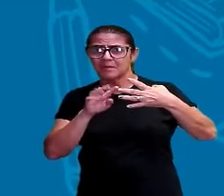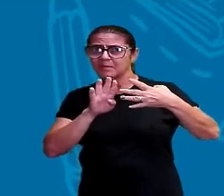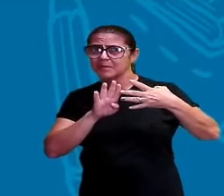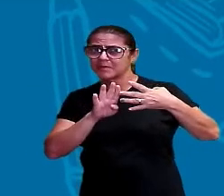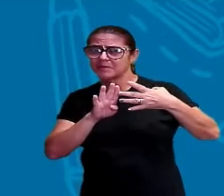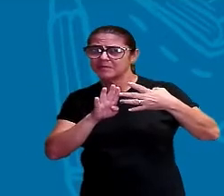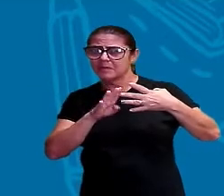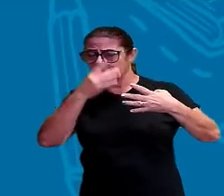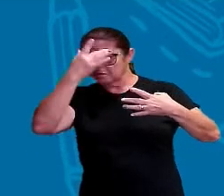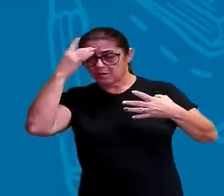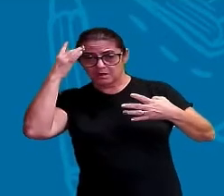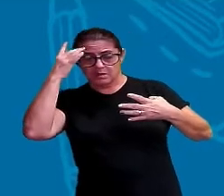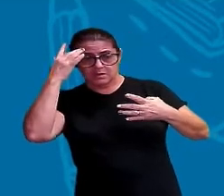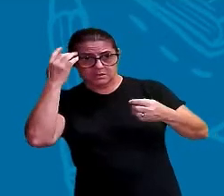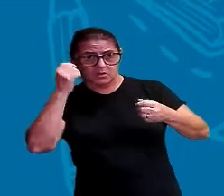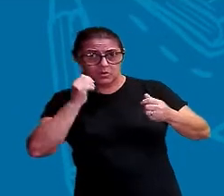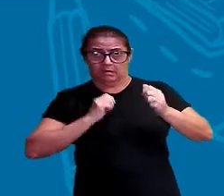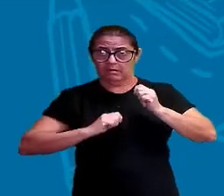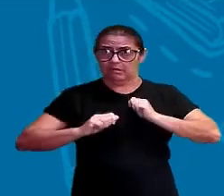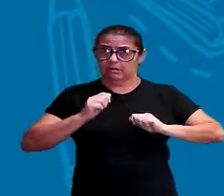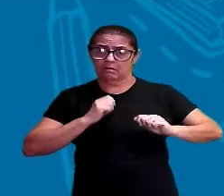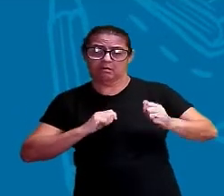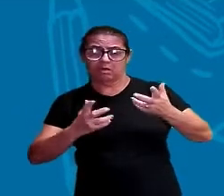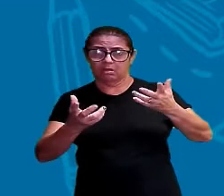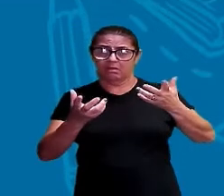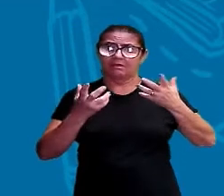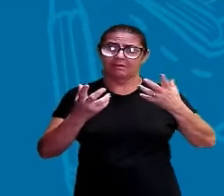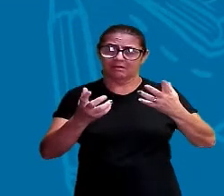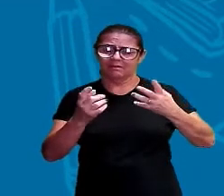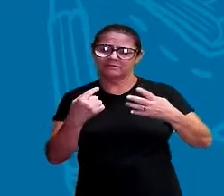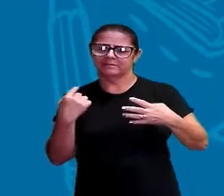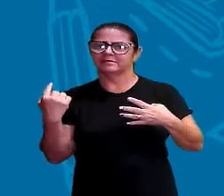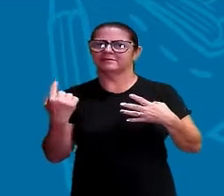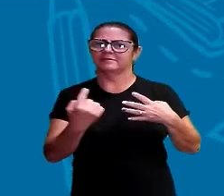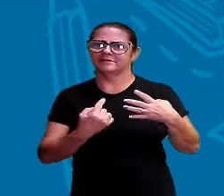alguém estressado quer ficar sozinho, olha.